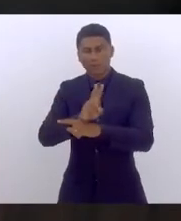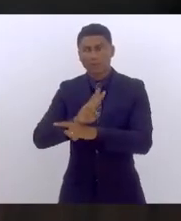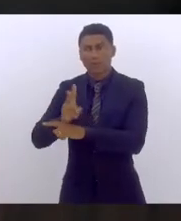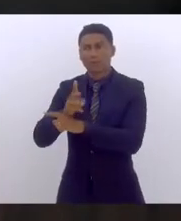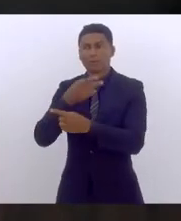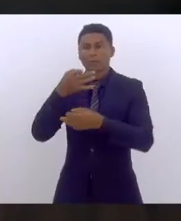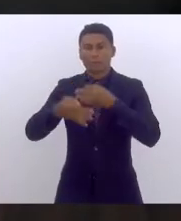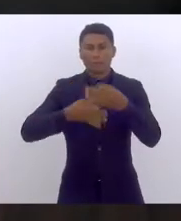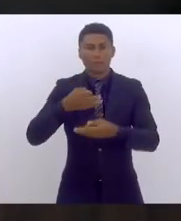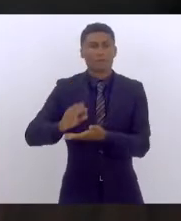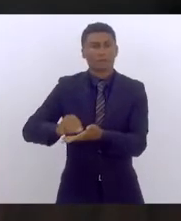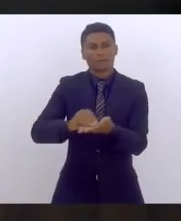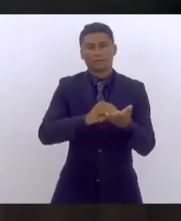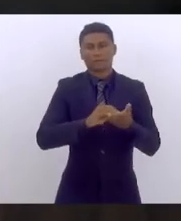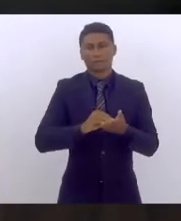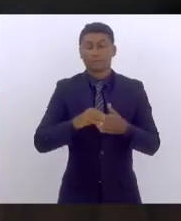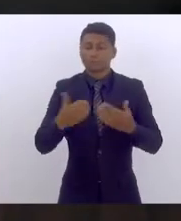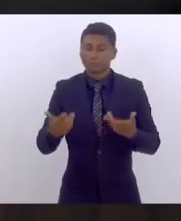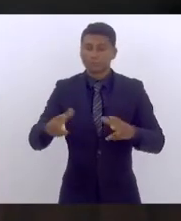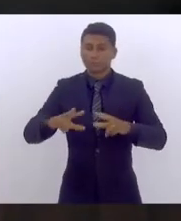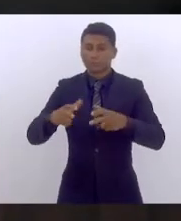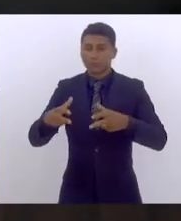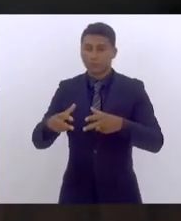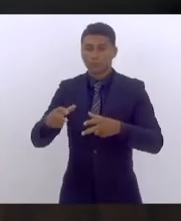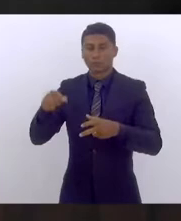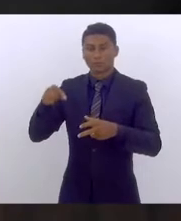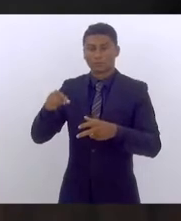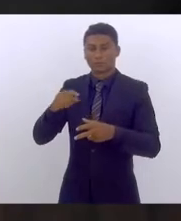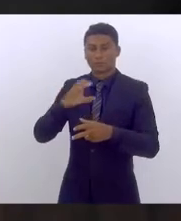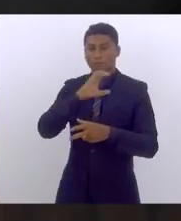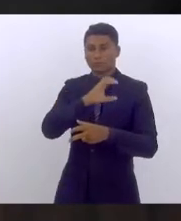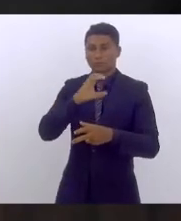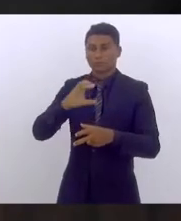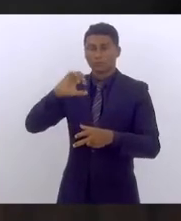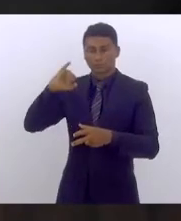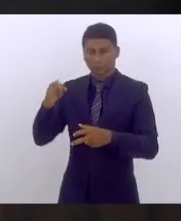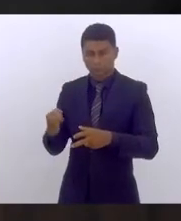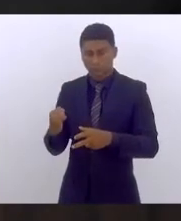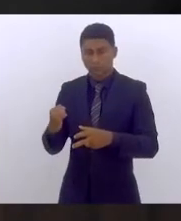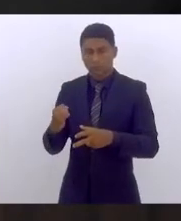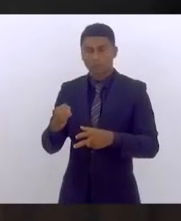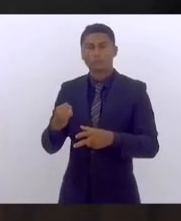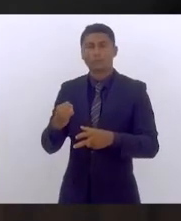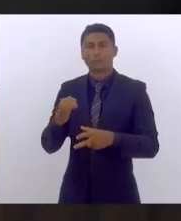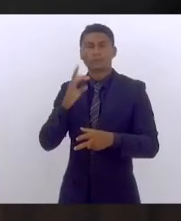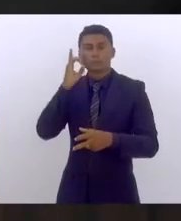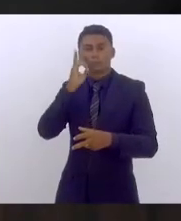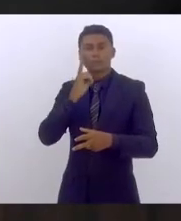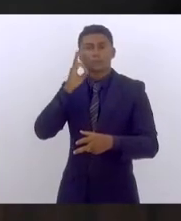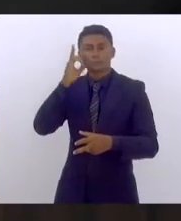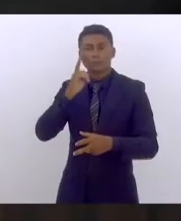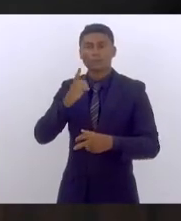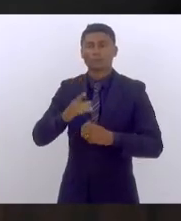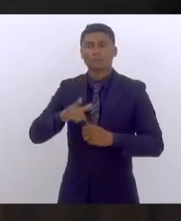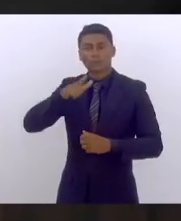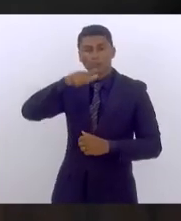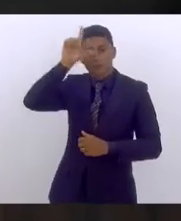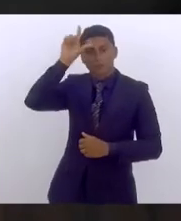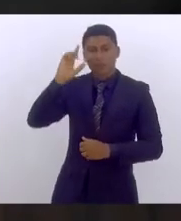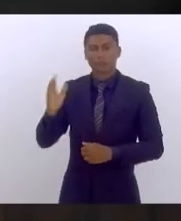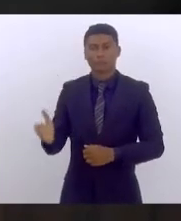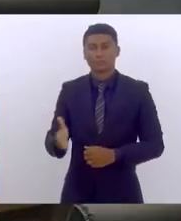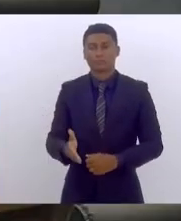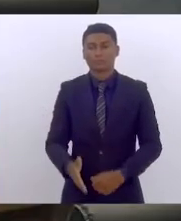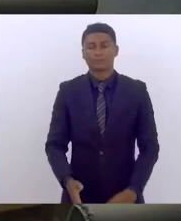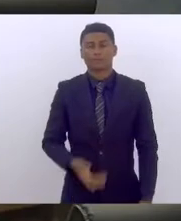e Controle. Para emitir parecer pela Constituição e Justiça, deputado Luiz Paulo.